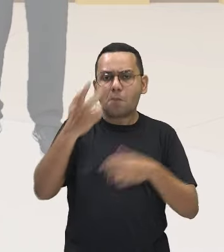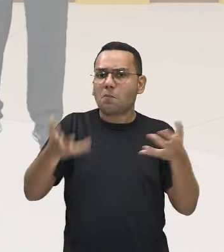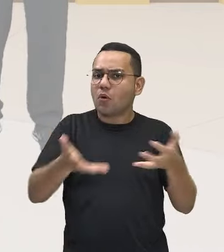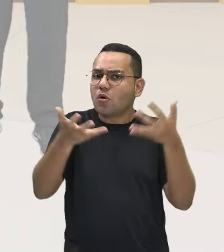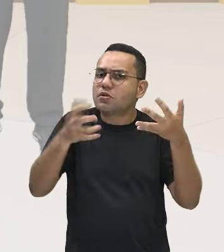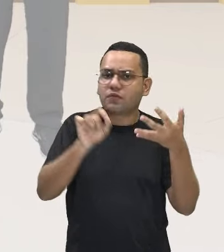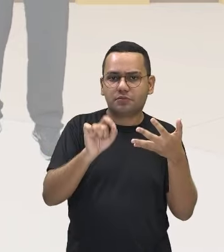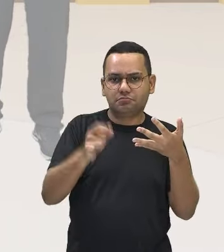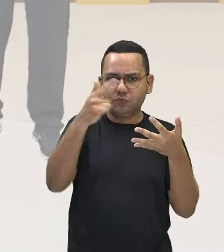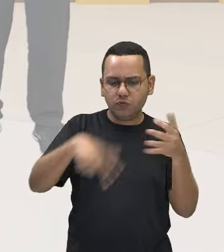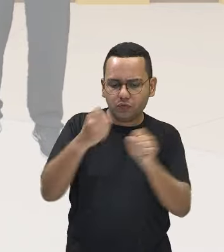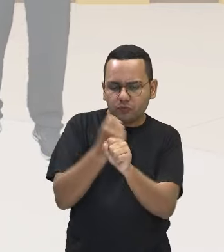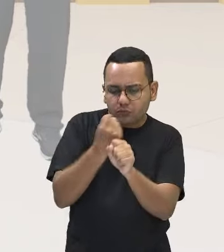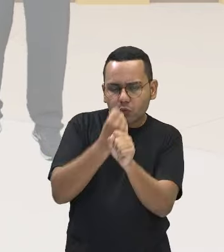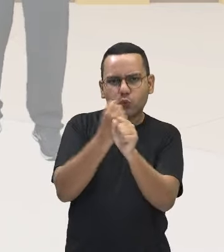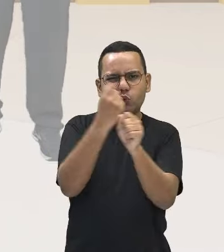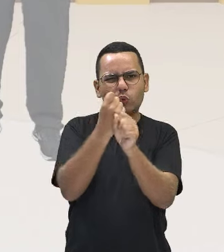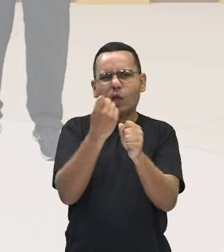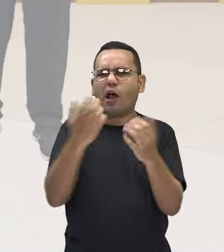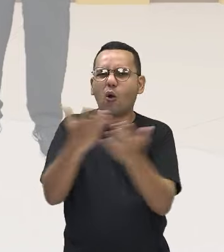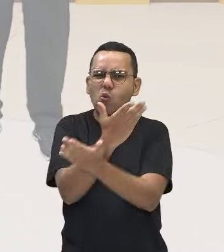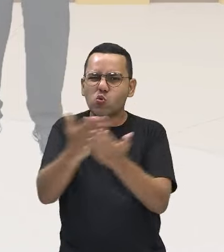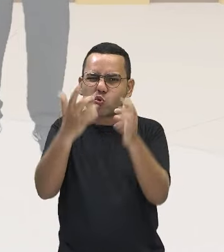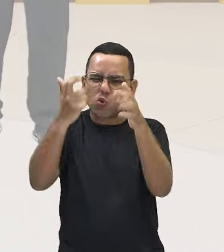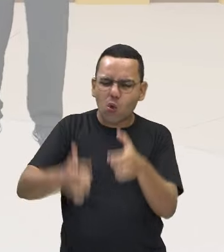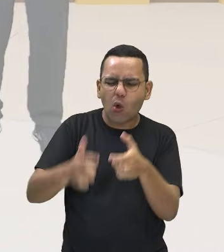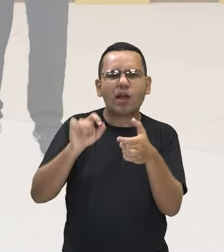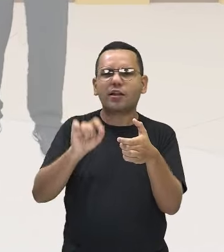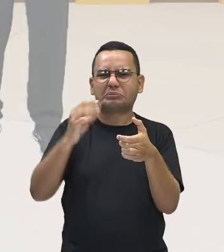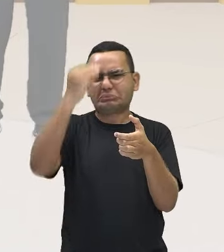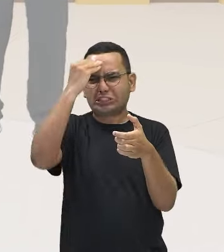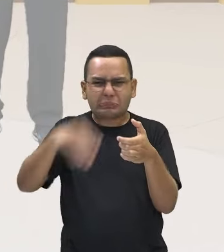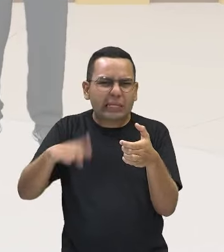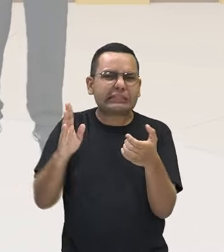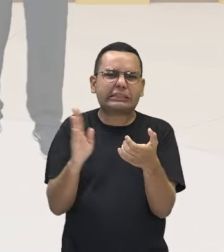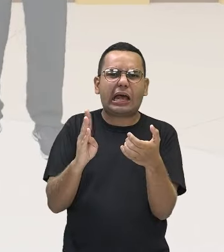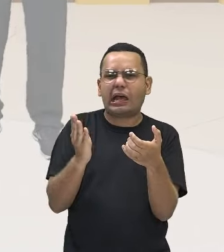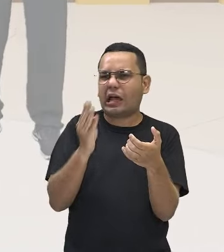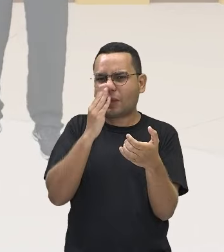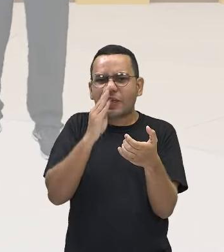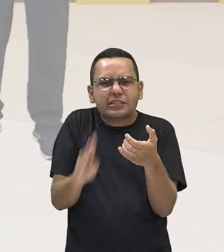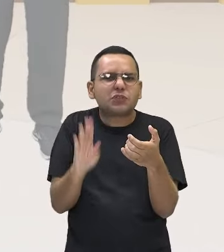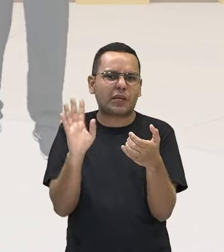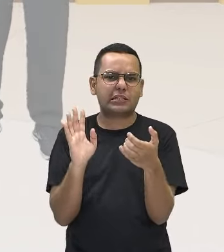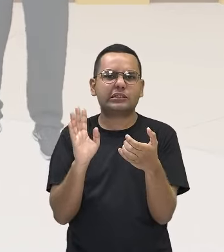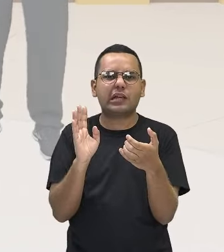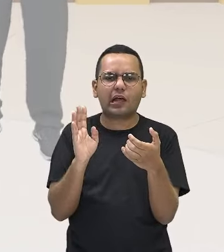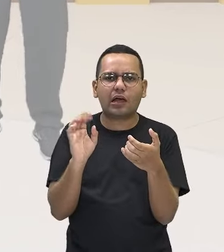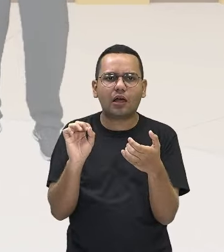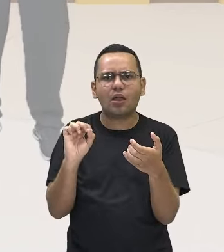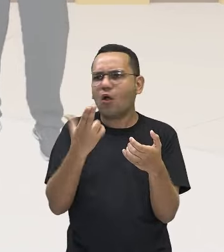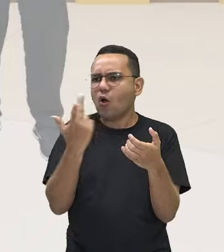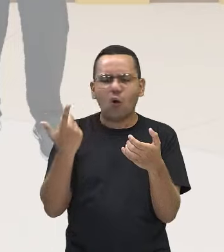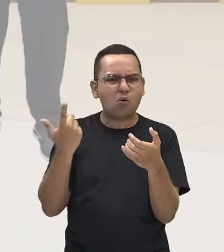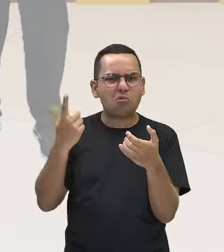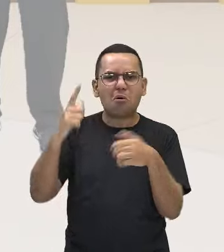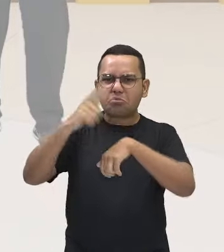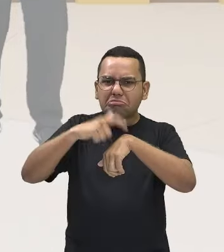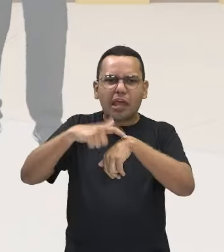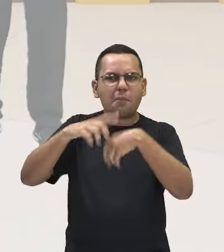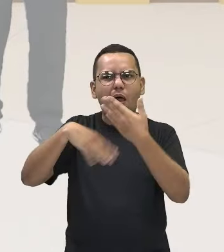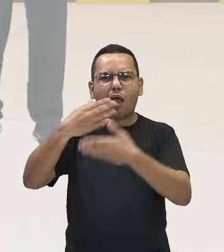certos lugares que, de repente, estavam até meio abandonados, né? Mal cuidados, né? Até pela ação do tempo mesmo,